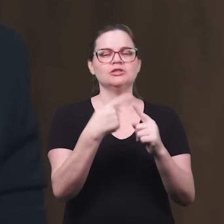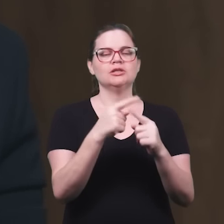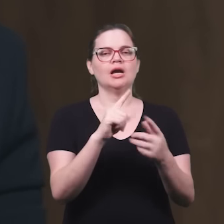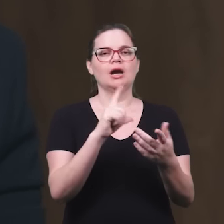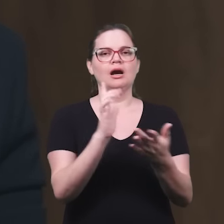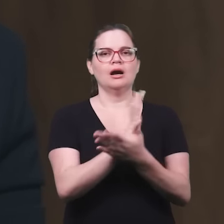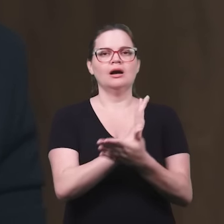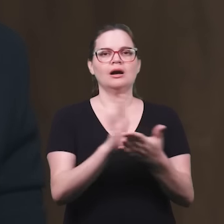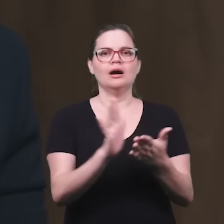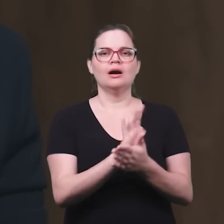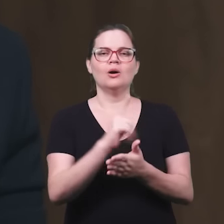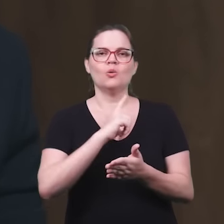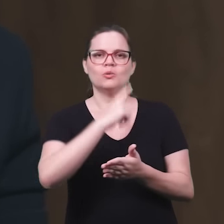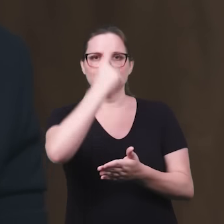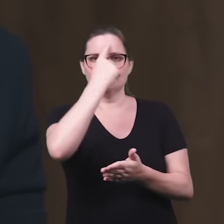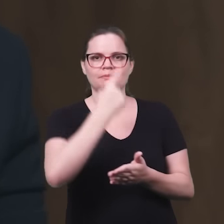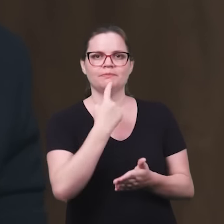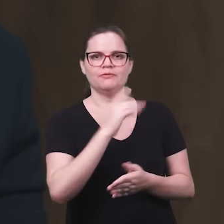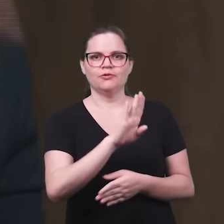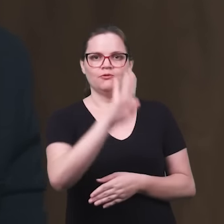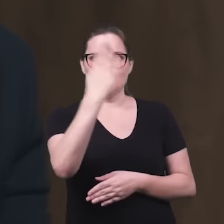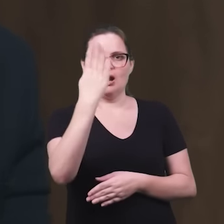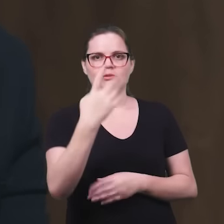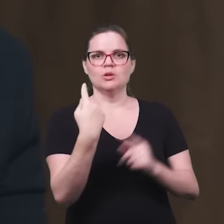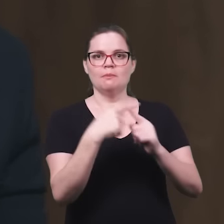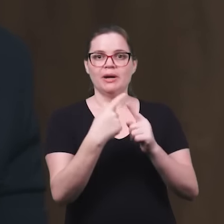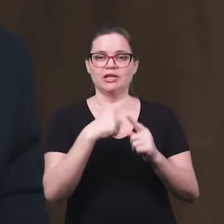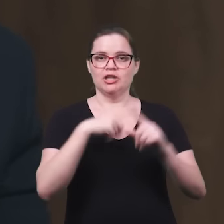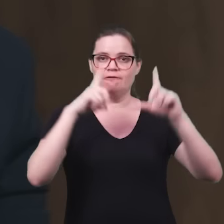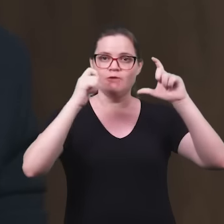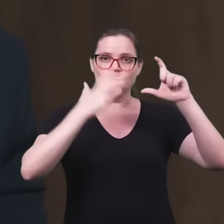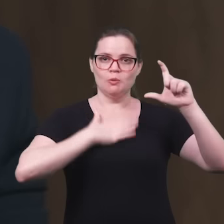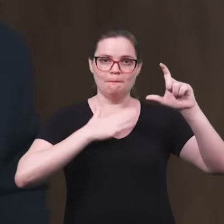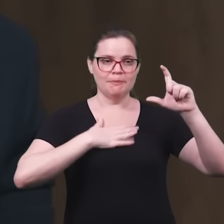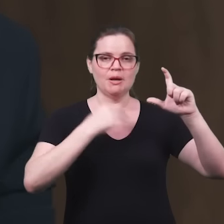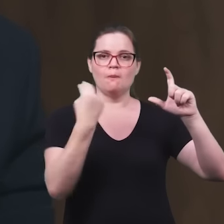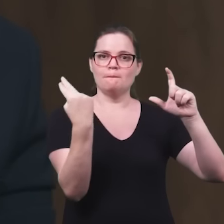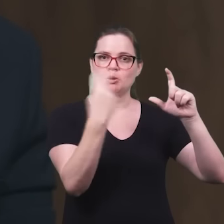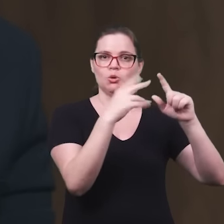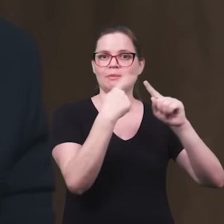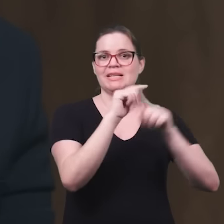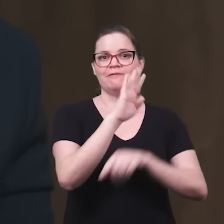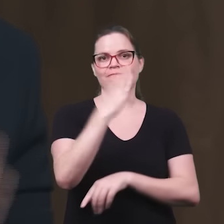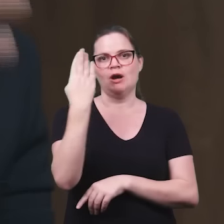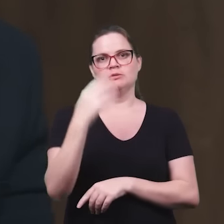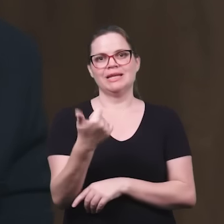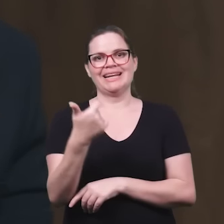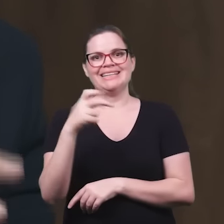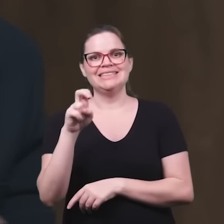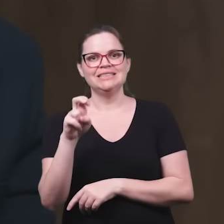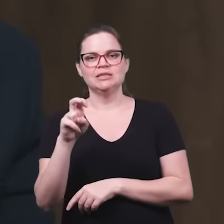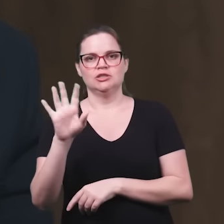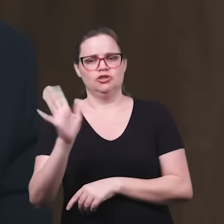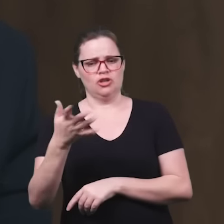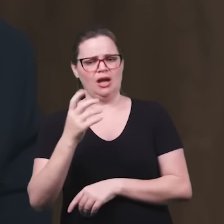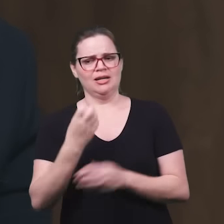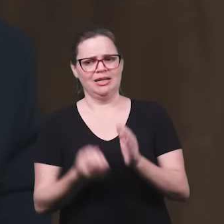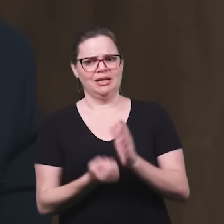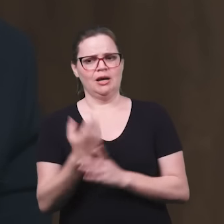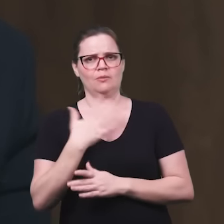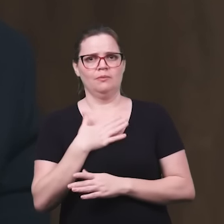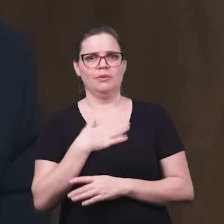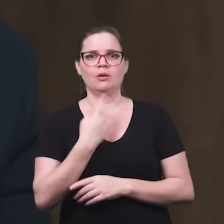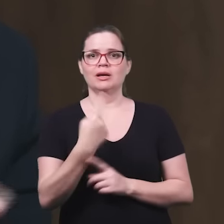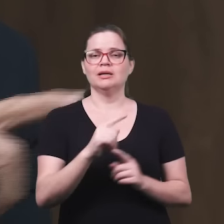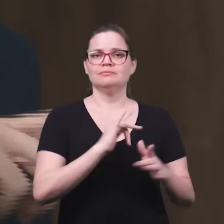principalmente no Instagram. Eu cheguei a ter 15 perfis fakes, com a minha fotinha, com o meu nome, tudo certinho. e a rede social ela não conseguia derrubar, e